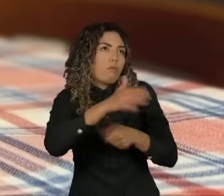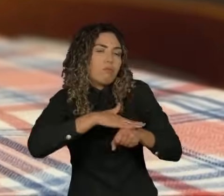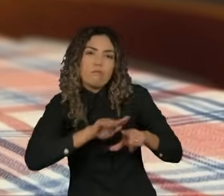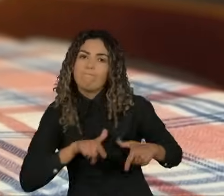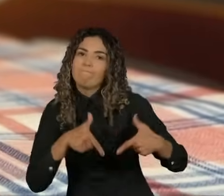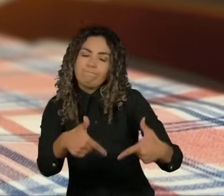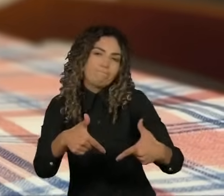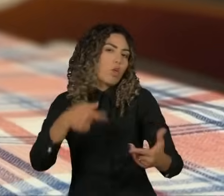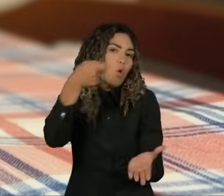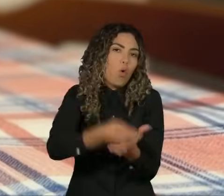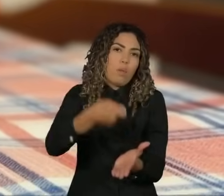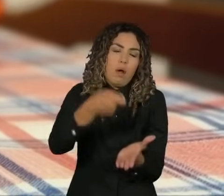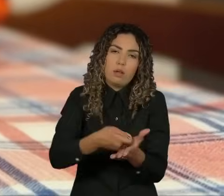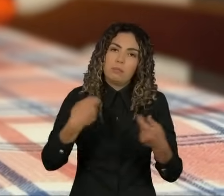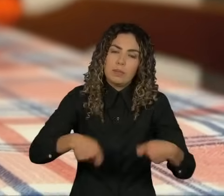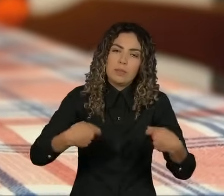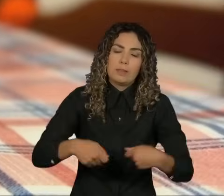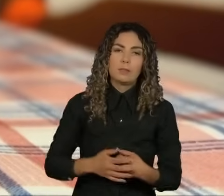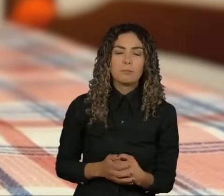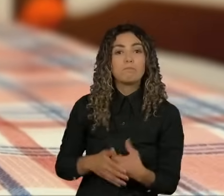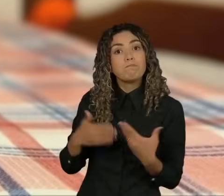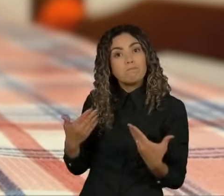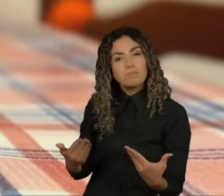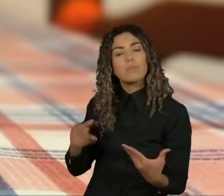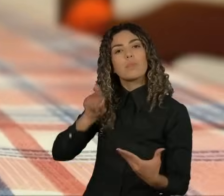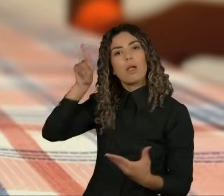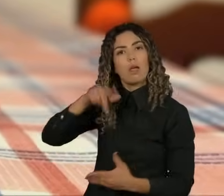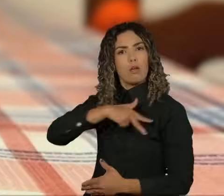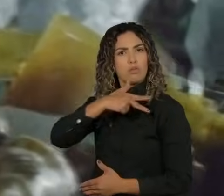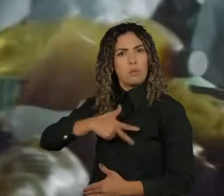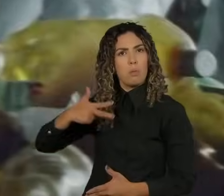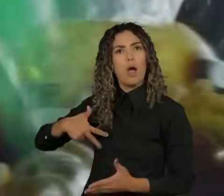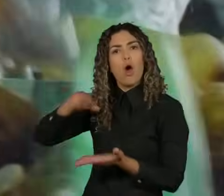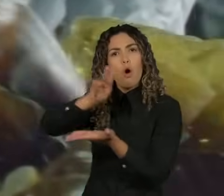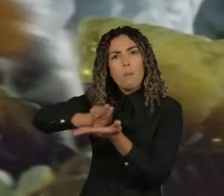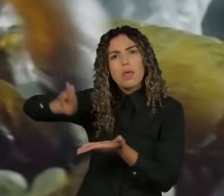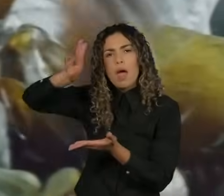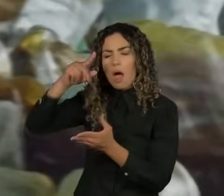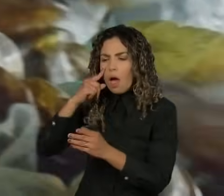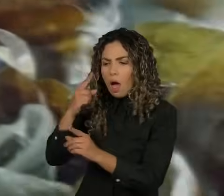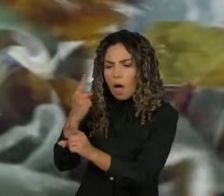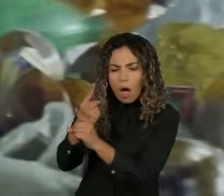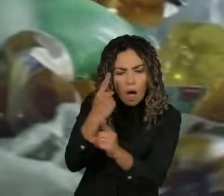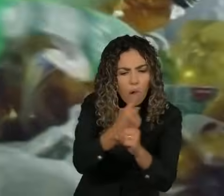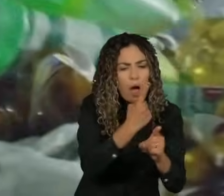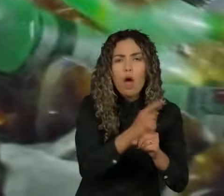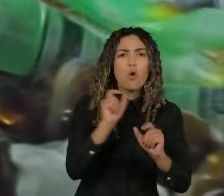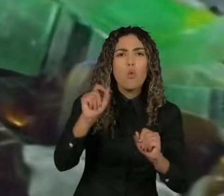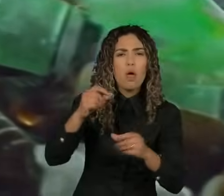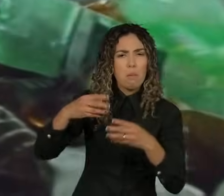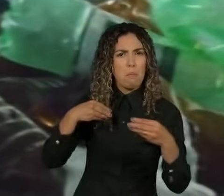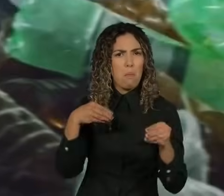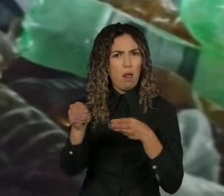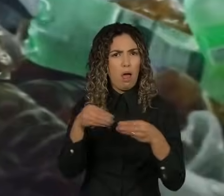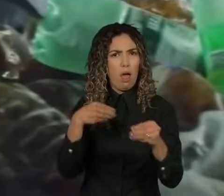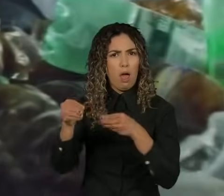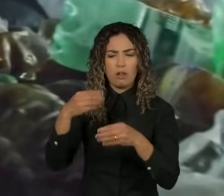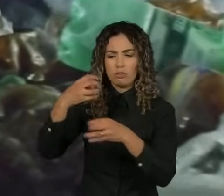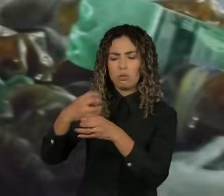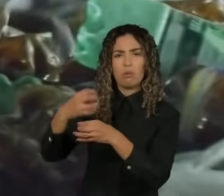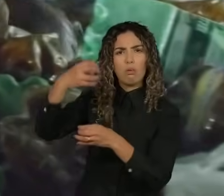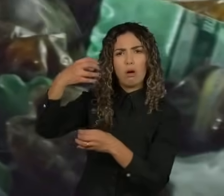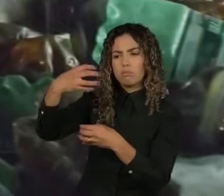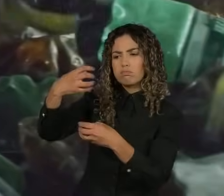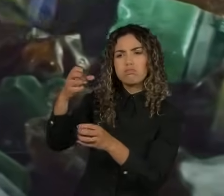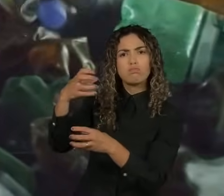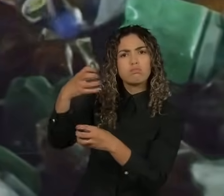técnica desenvolvida na Universidade de Copenhague, na Dinamarca, transforma plástico PET, usado em embalagens,